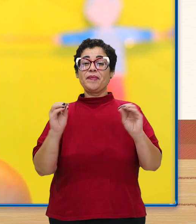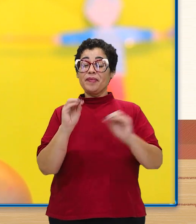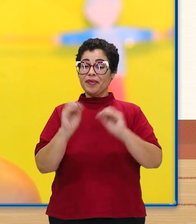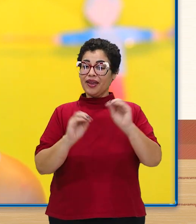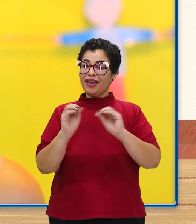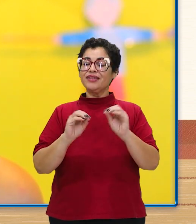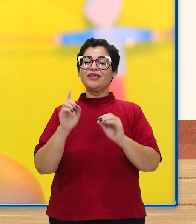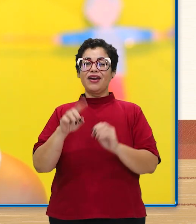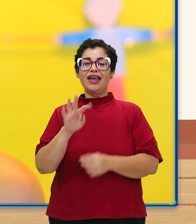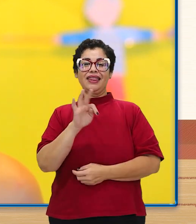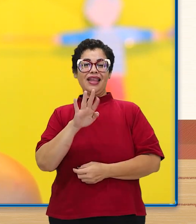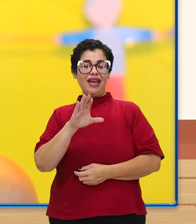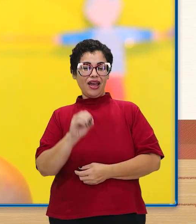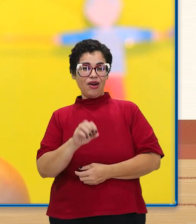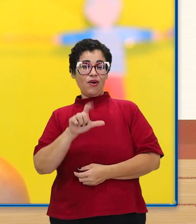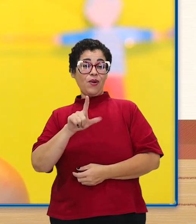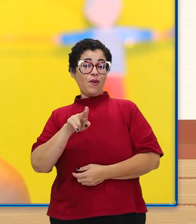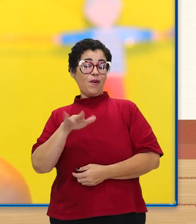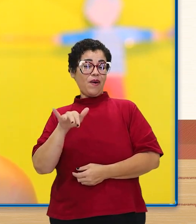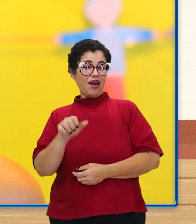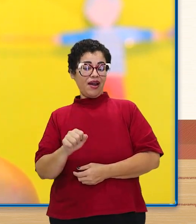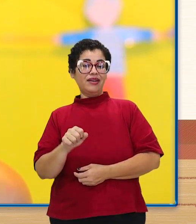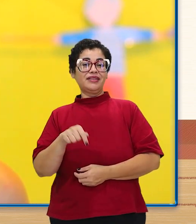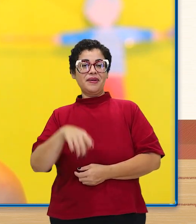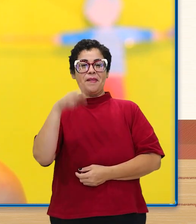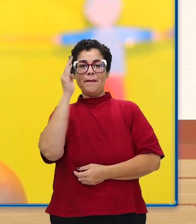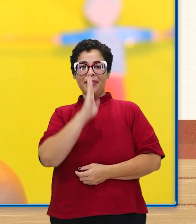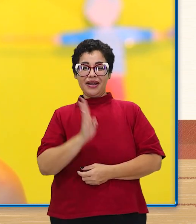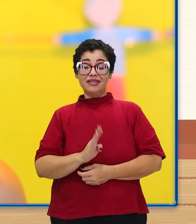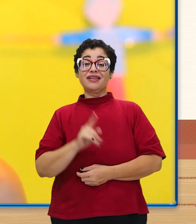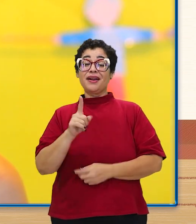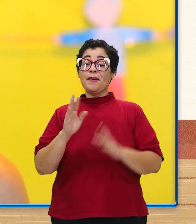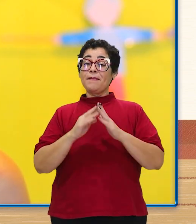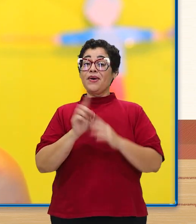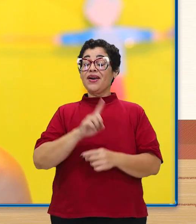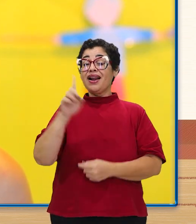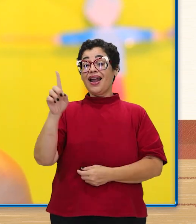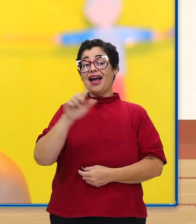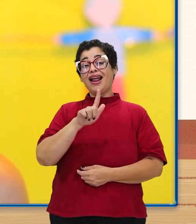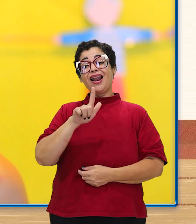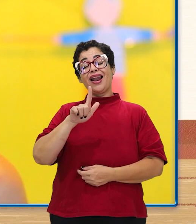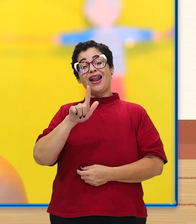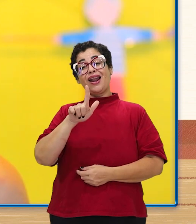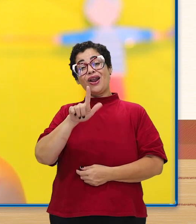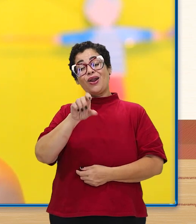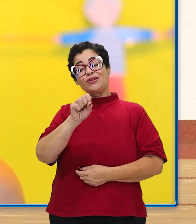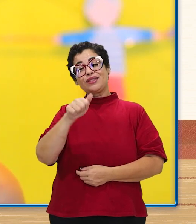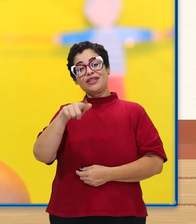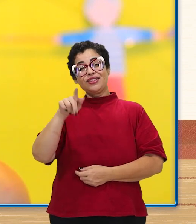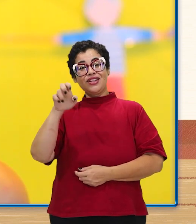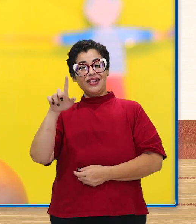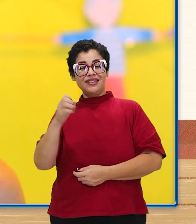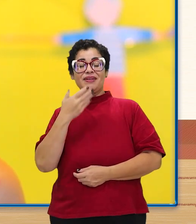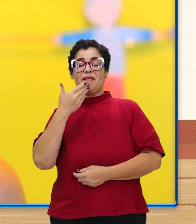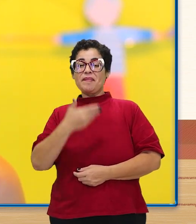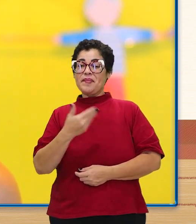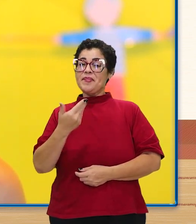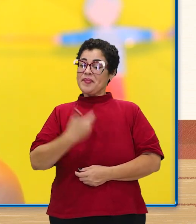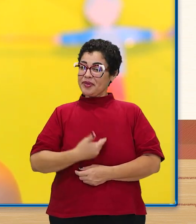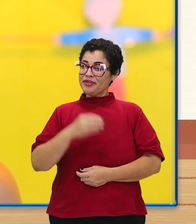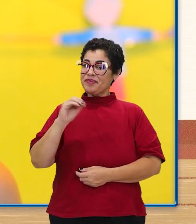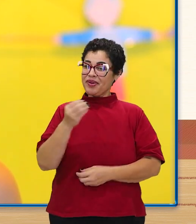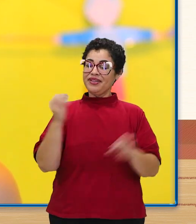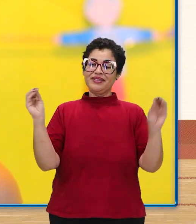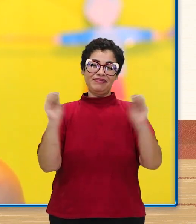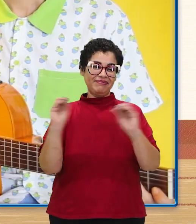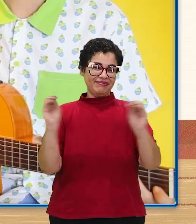primeiros beijos vão pro Theo e pro Luca, que são brasileiros, mas que moram lá em Los Angeles e pediram beijos pra gente.